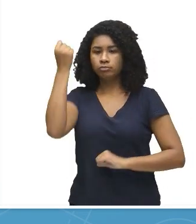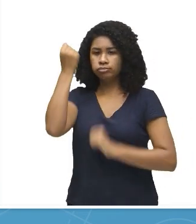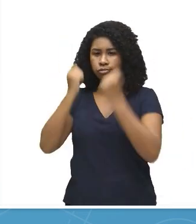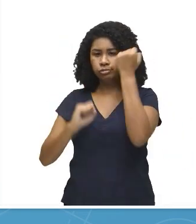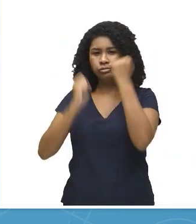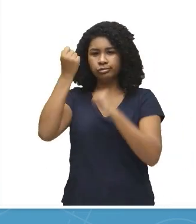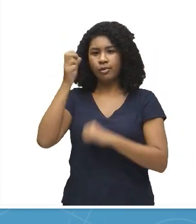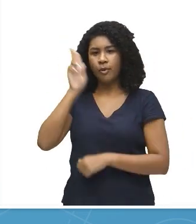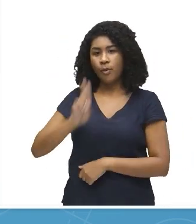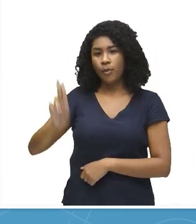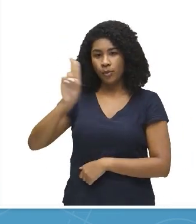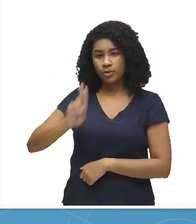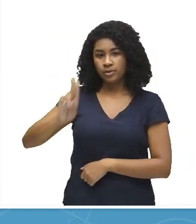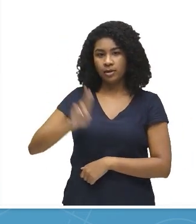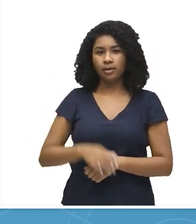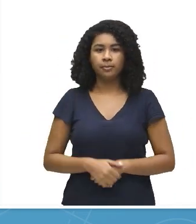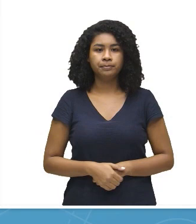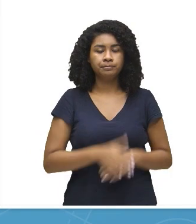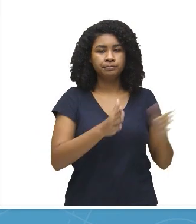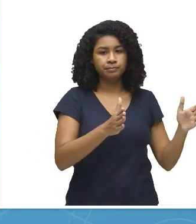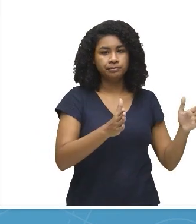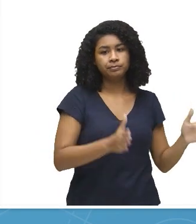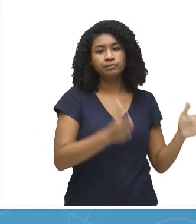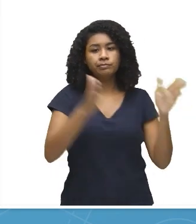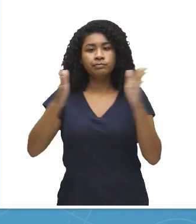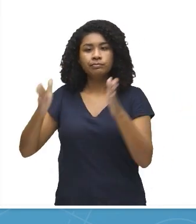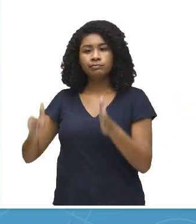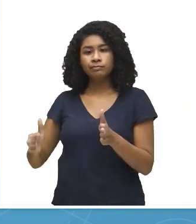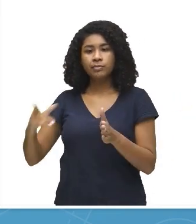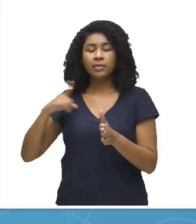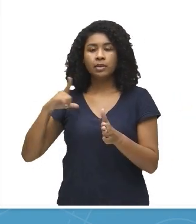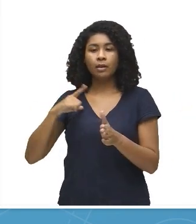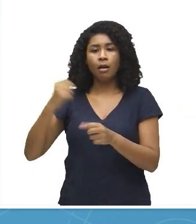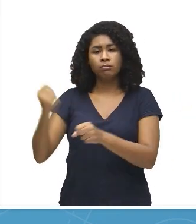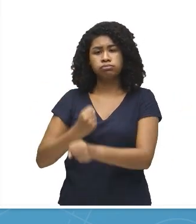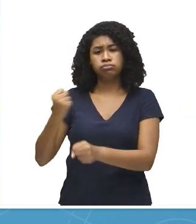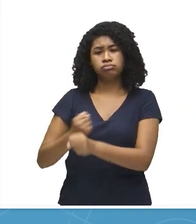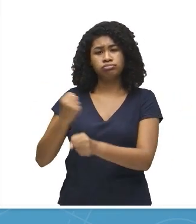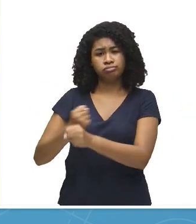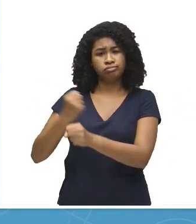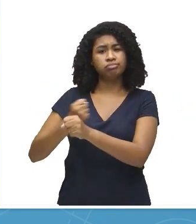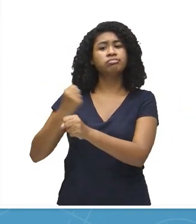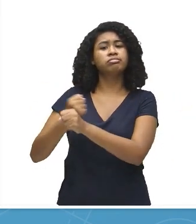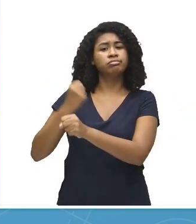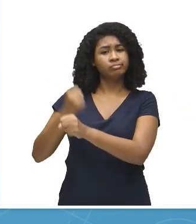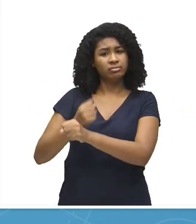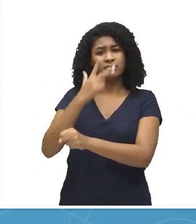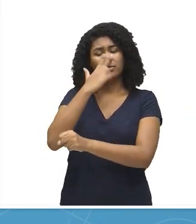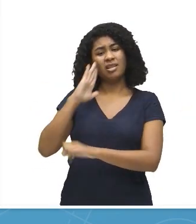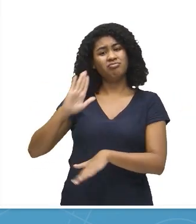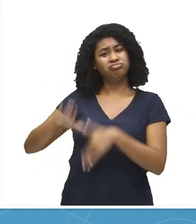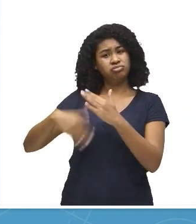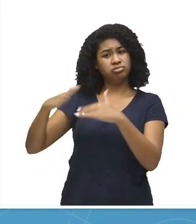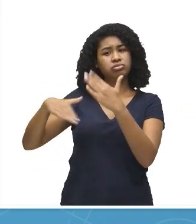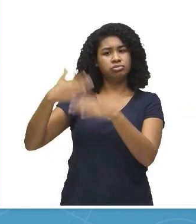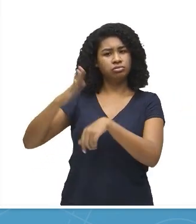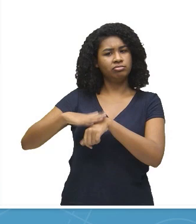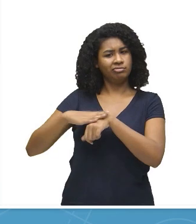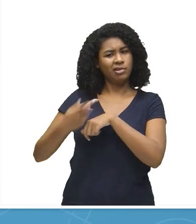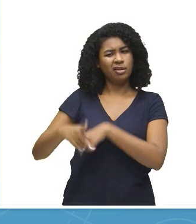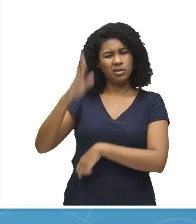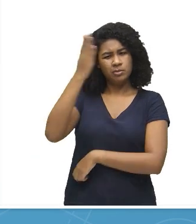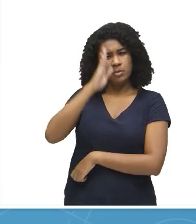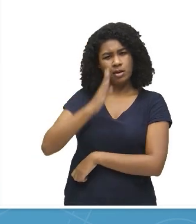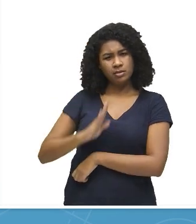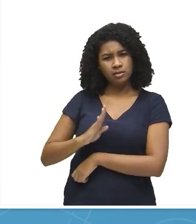nós temos a indústria de construção, né? Uma indústria que cresceu bastante também aqui no Brasil, que são